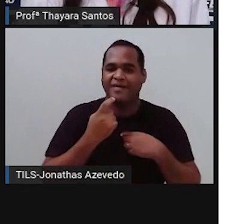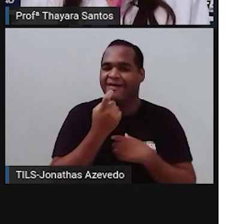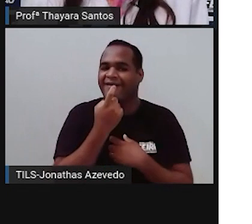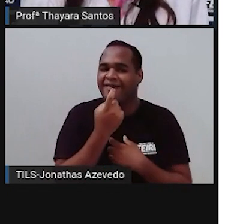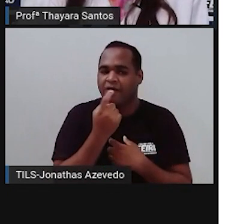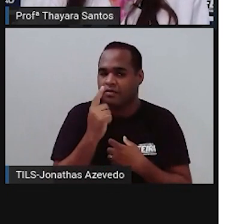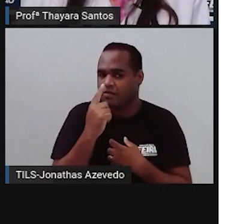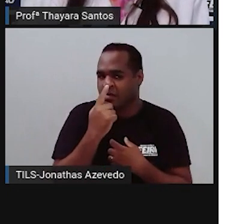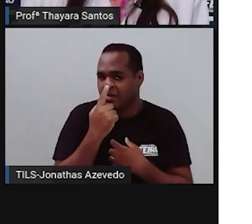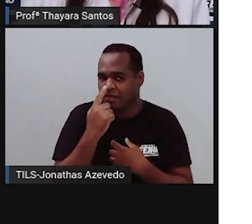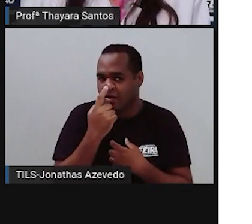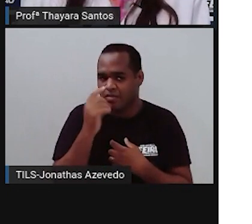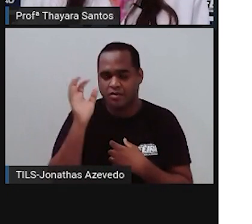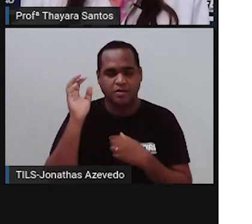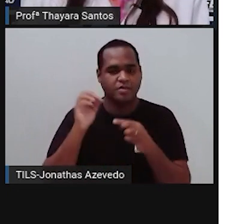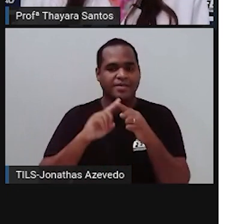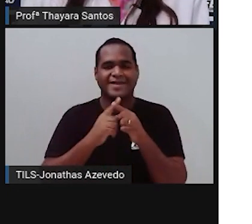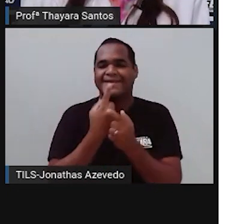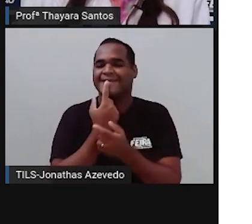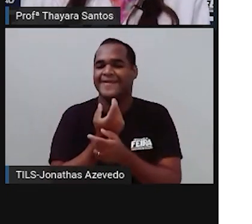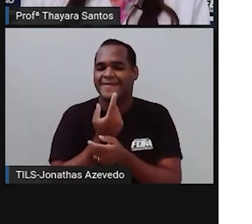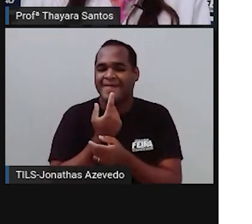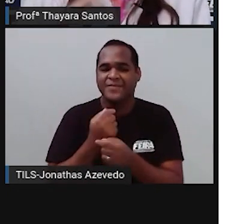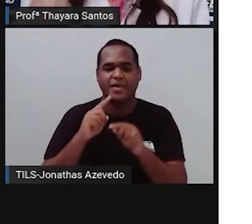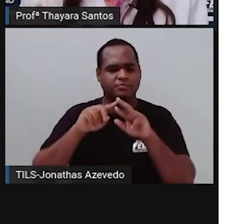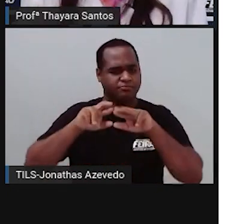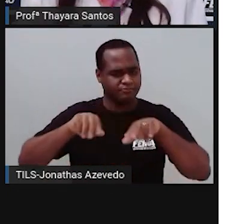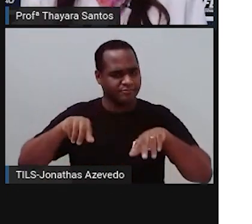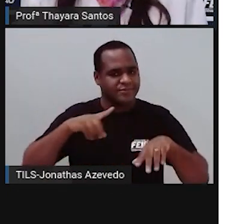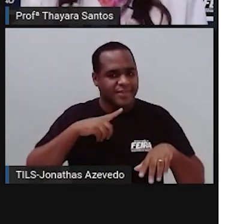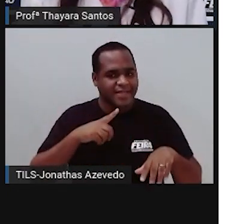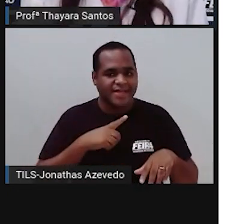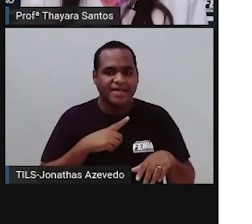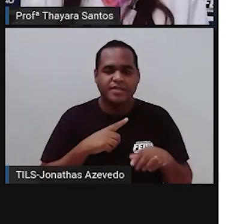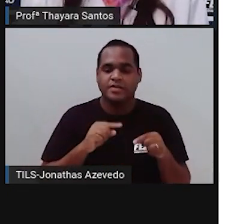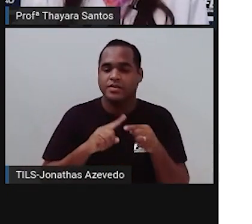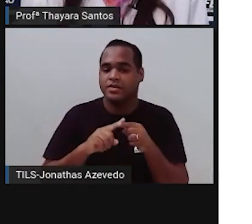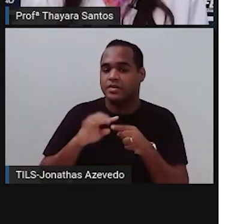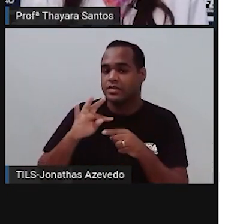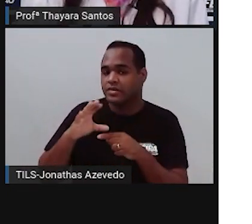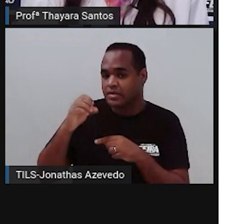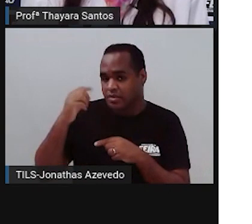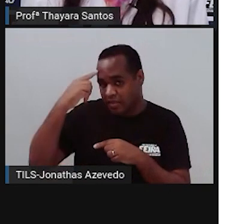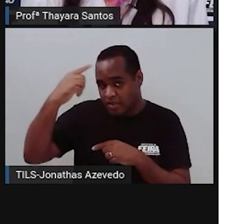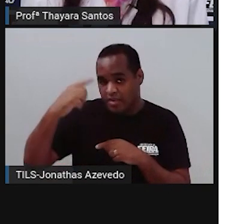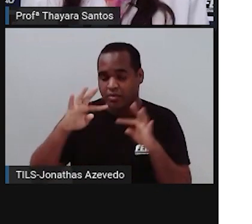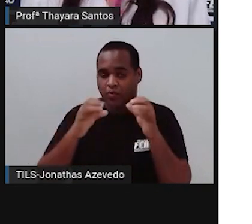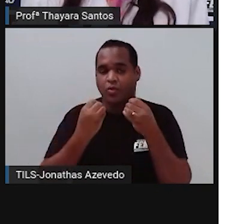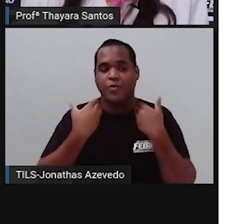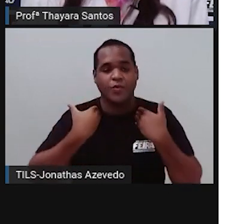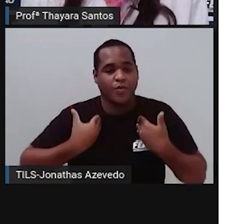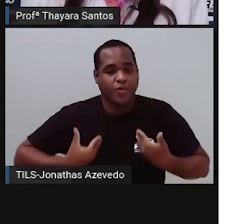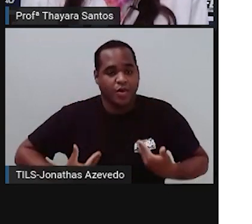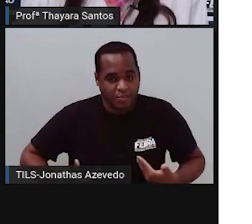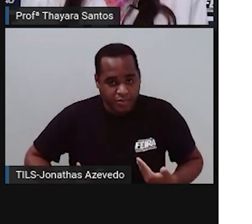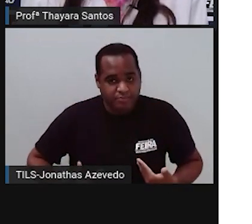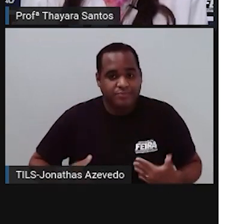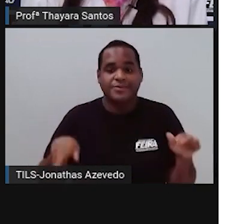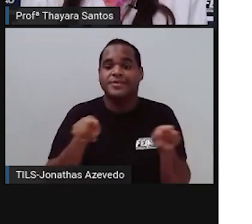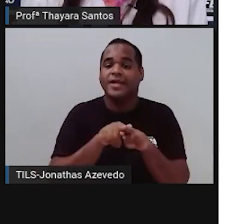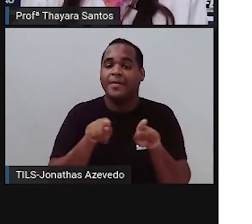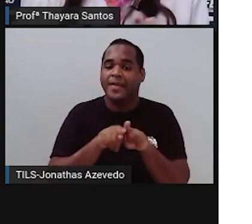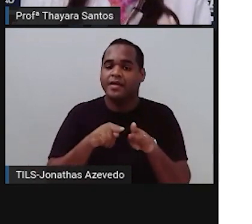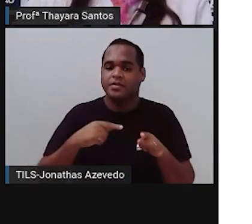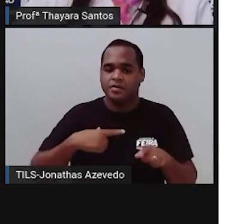ossos, ao sangue, à medula óssea, os tecidos linfáticos que a gente tem no nosso corpo, e também aos órgãos